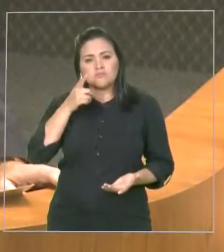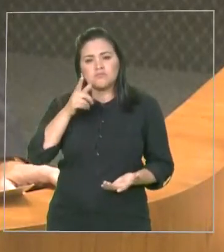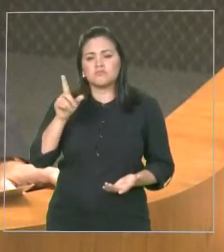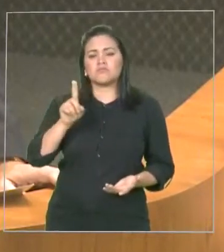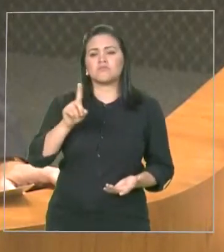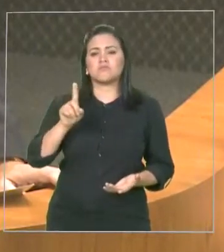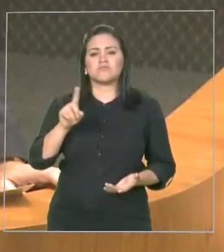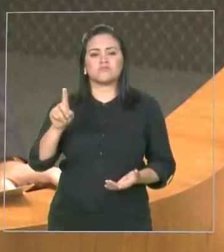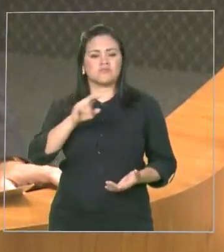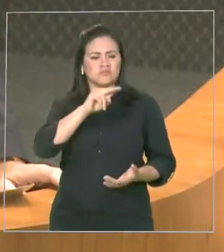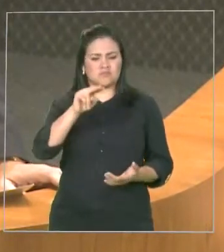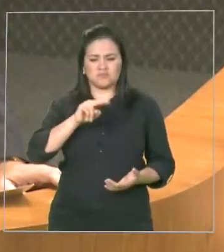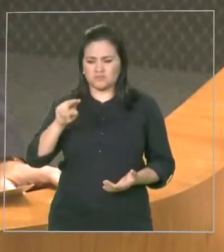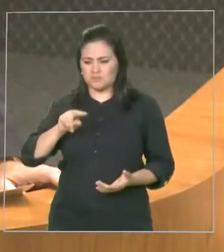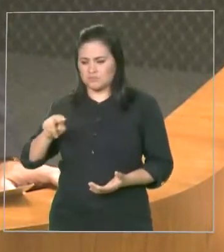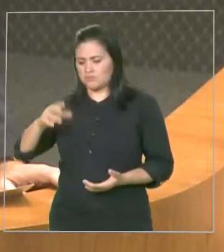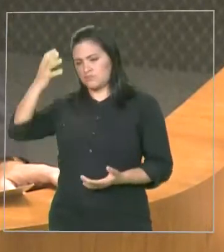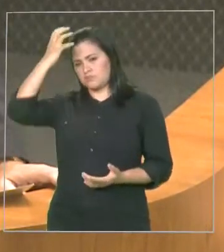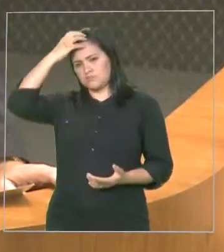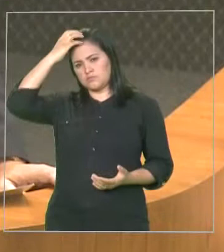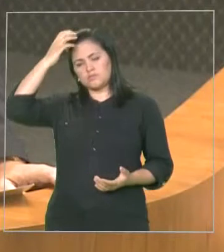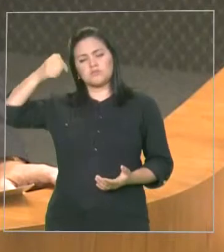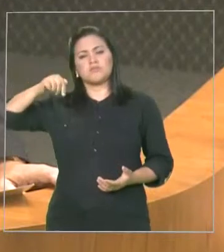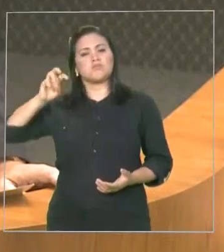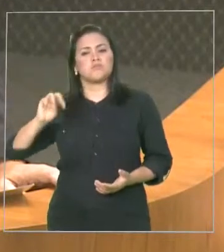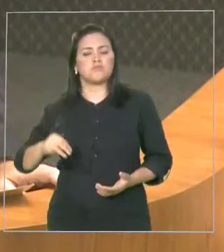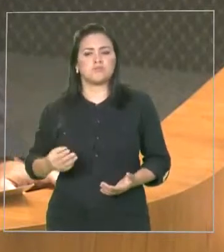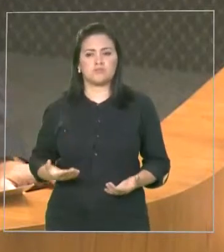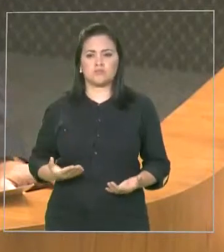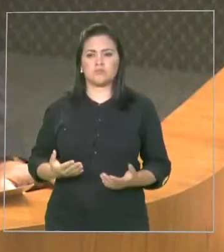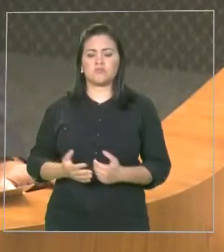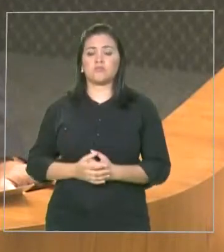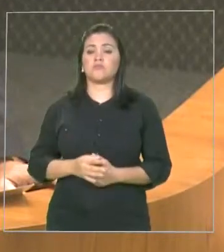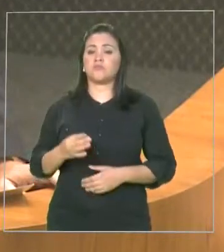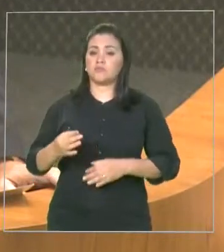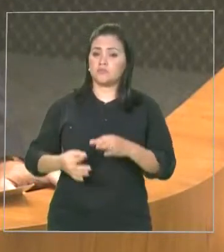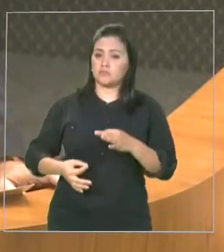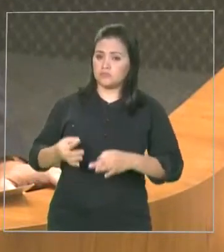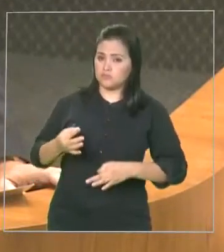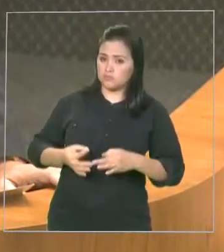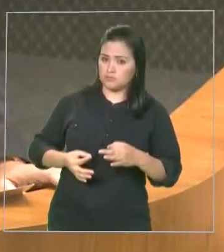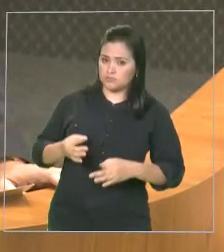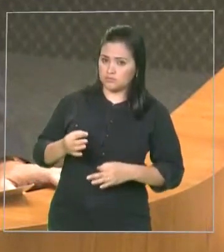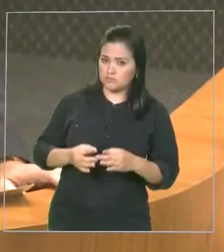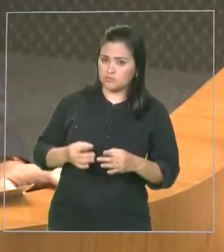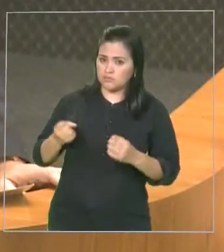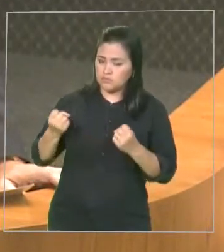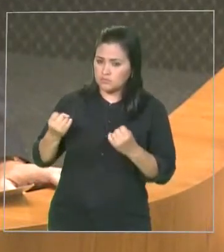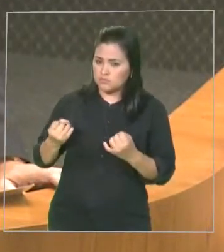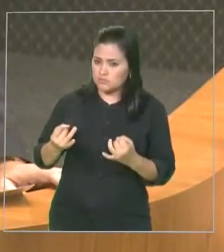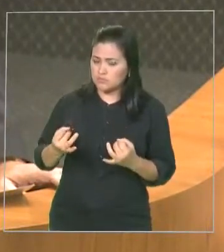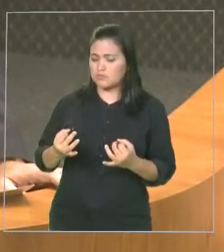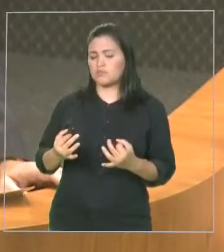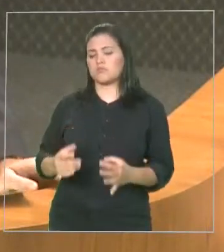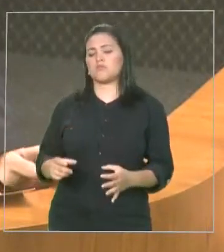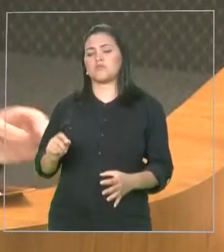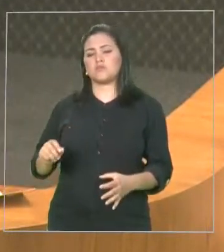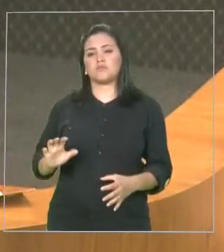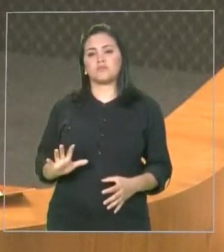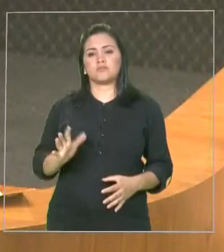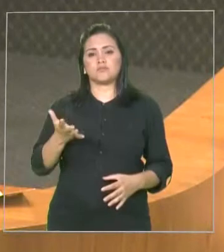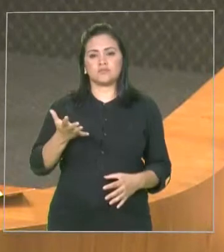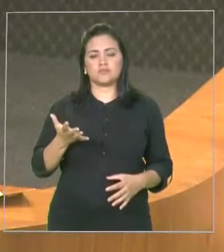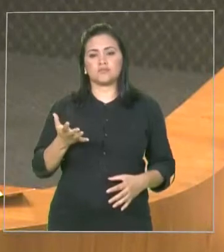culpados. A justiça, com certeza, e o tempo esclarecerá os fatos e quem tem culpa e quem não tem